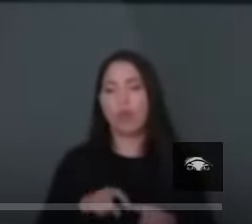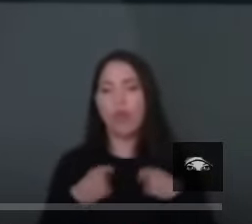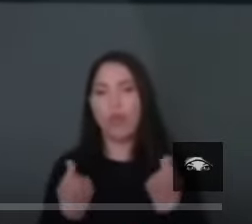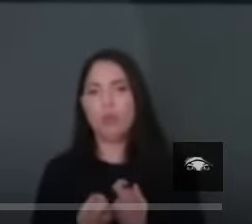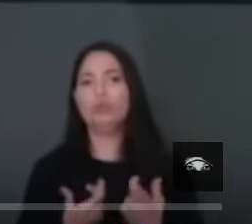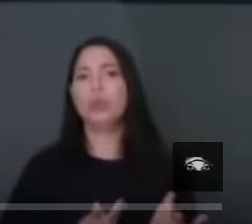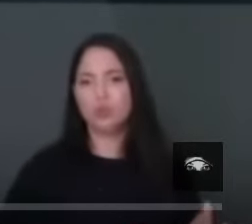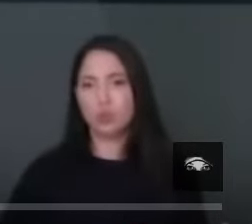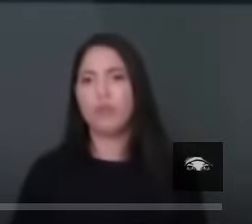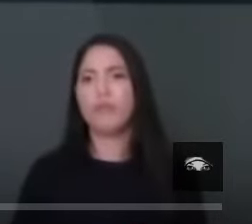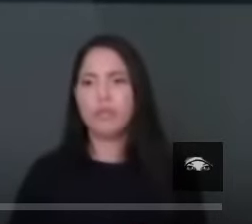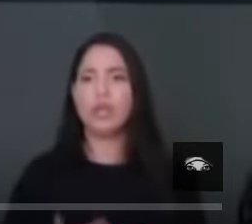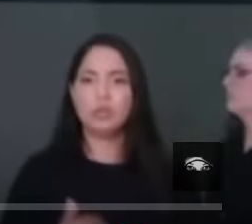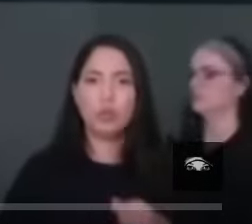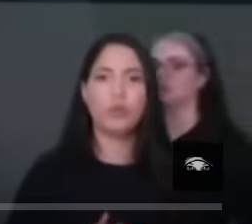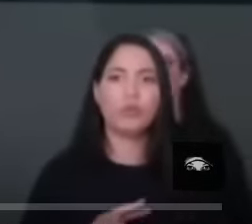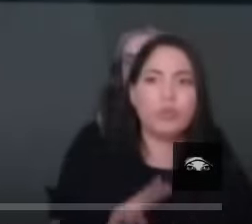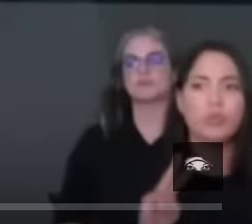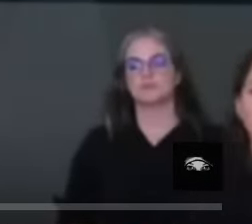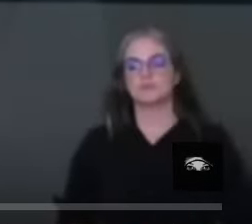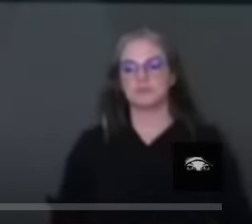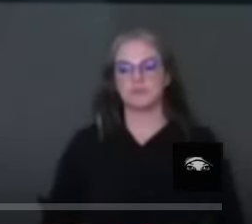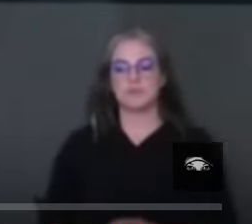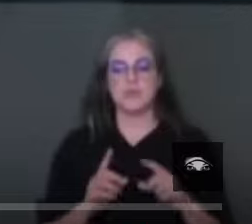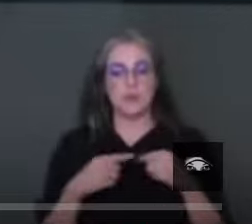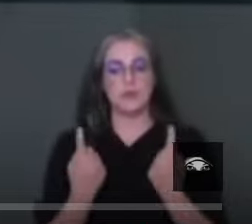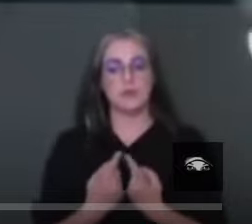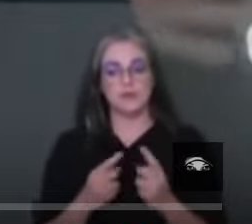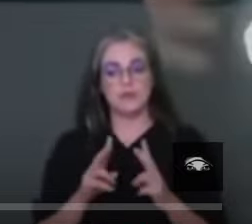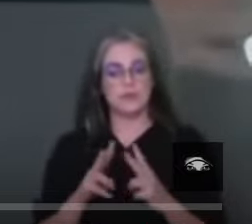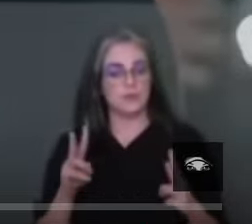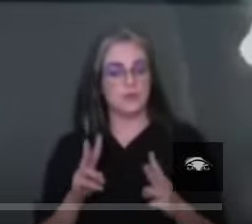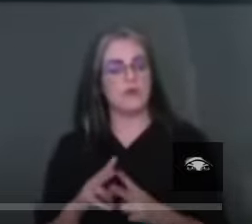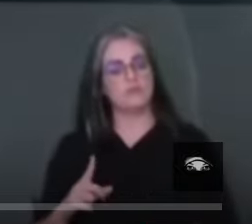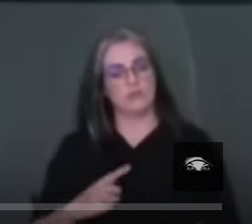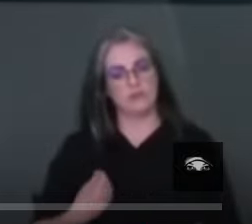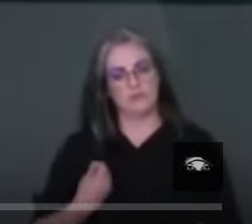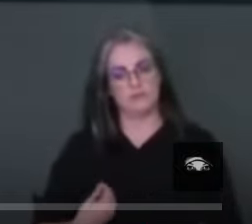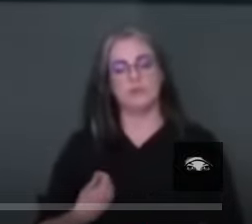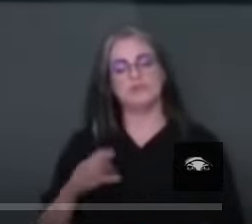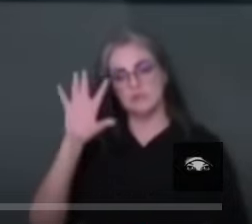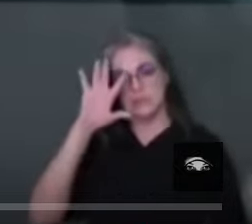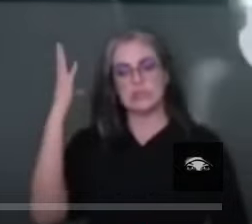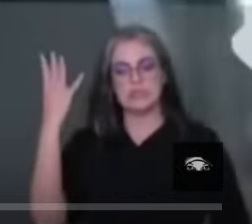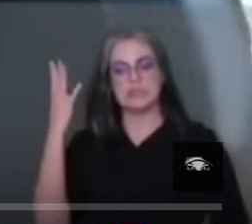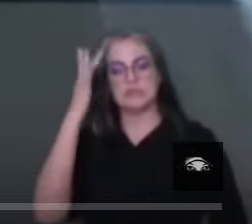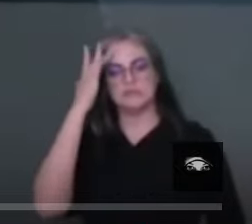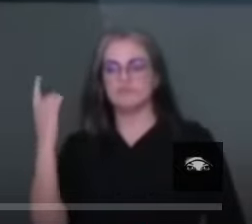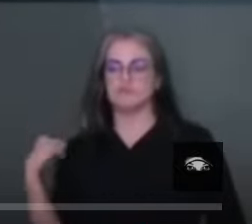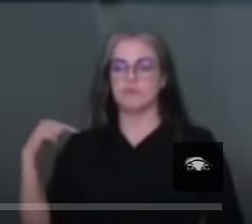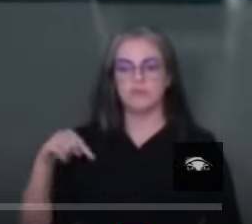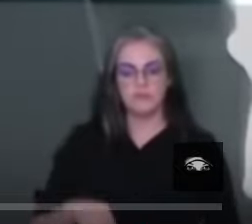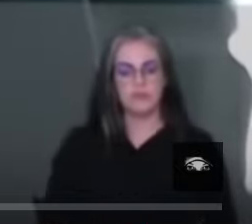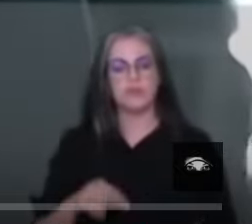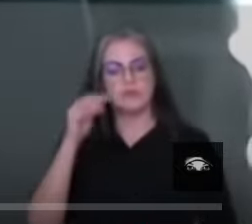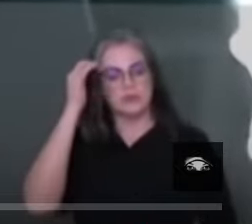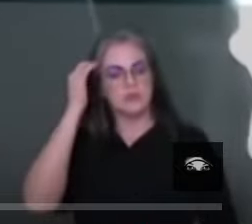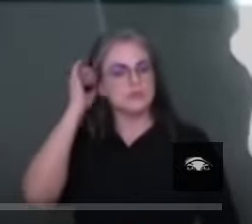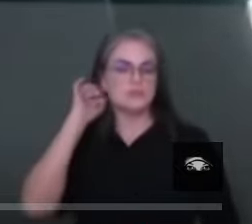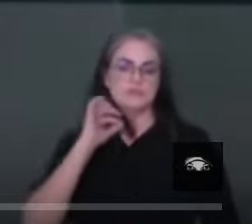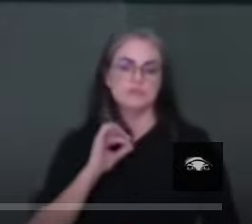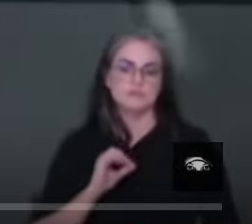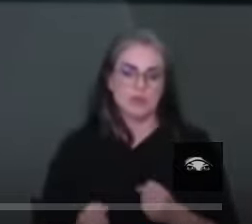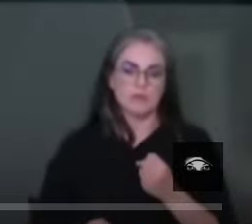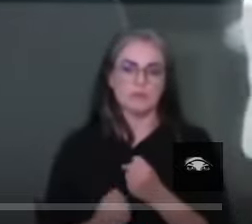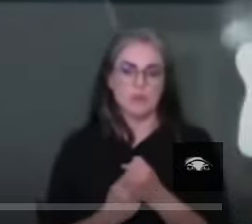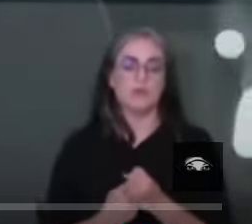governadores virtual, onde nós deliberamos por no dia seguinte vir dar um abraço nas instituições, e ali